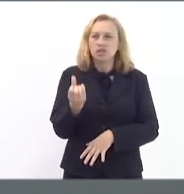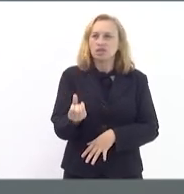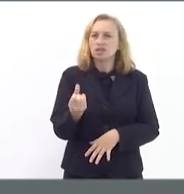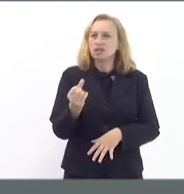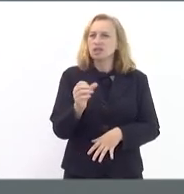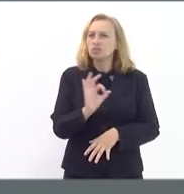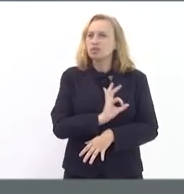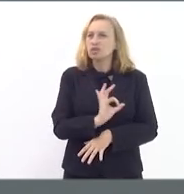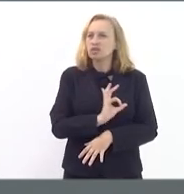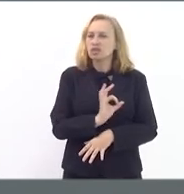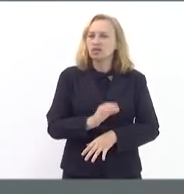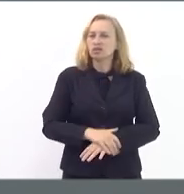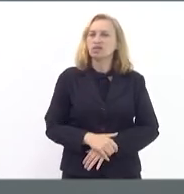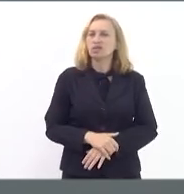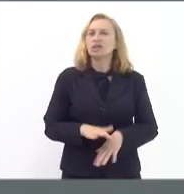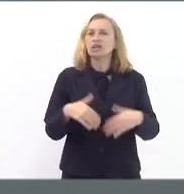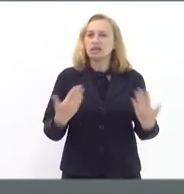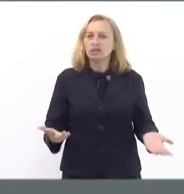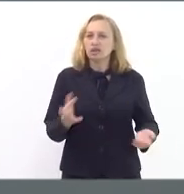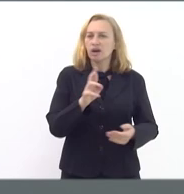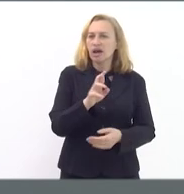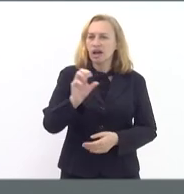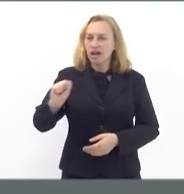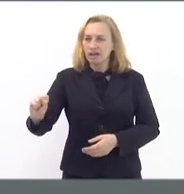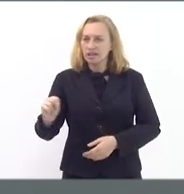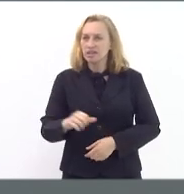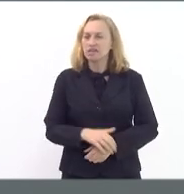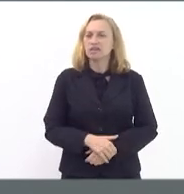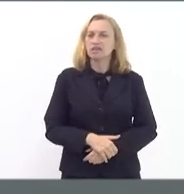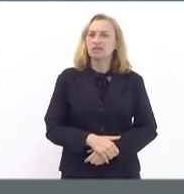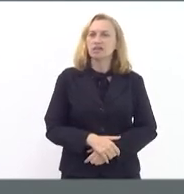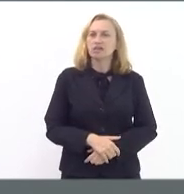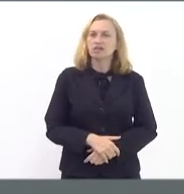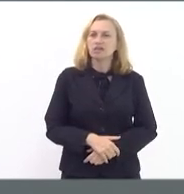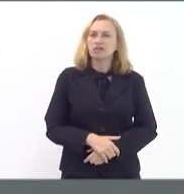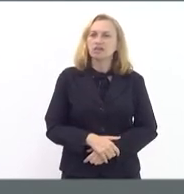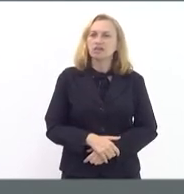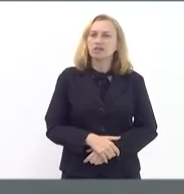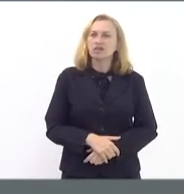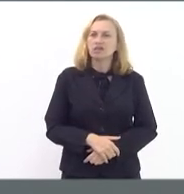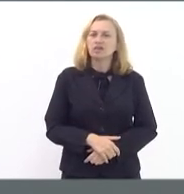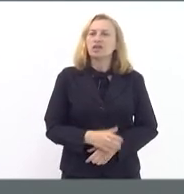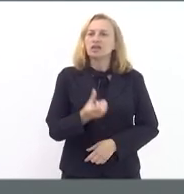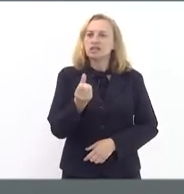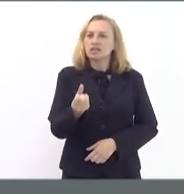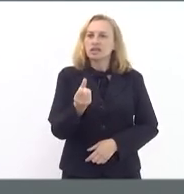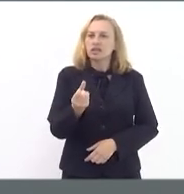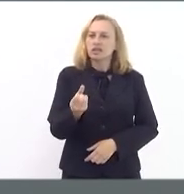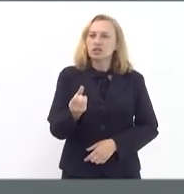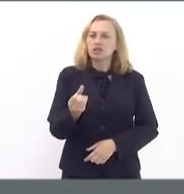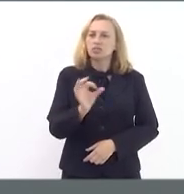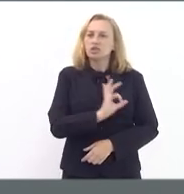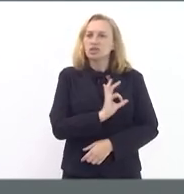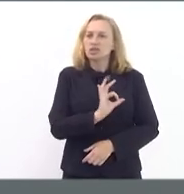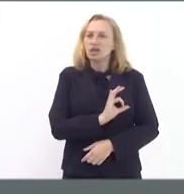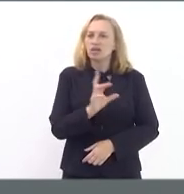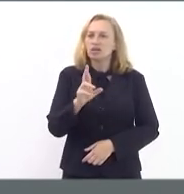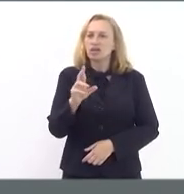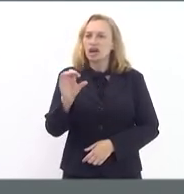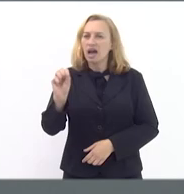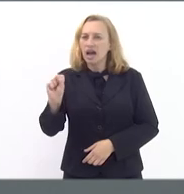serviços ordinários são raios então além de sentir um policiais militares eu disponho de seis policiais militares de reais